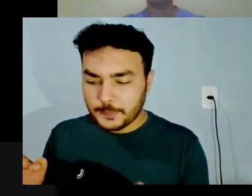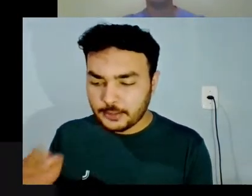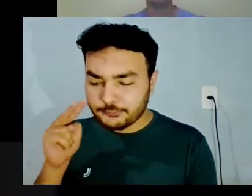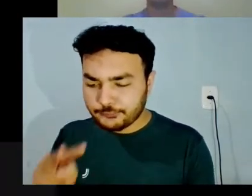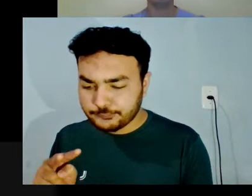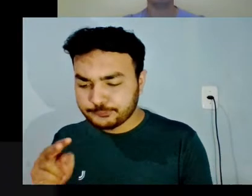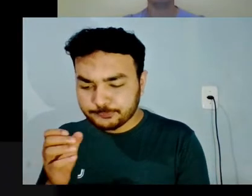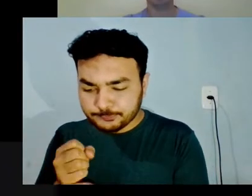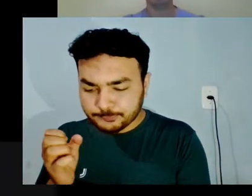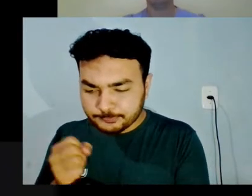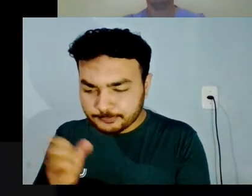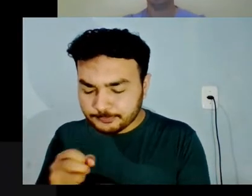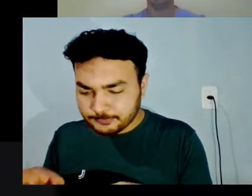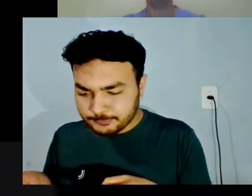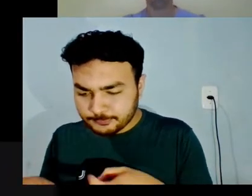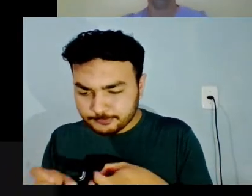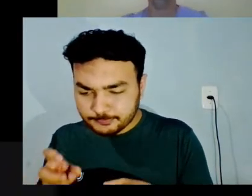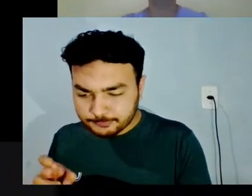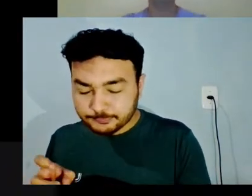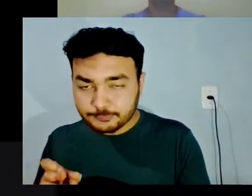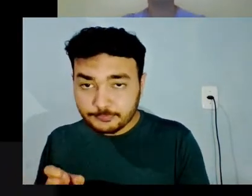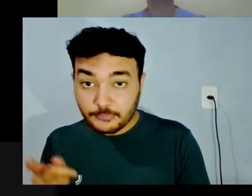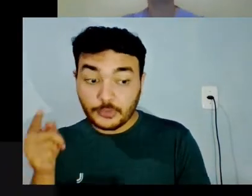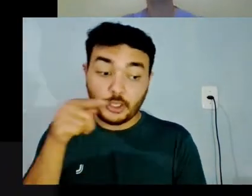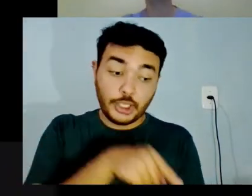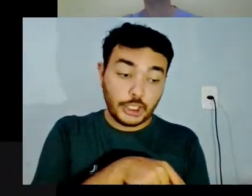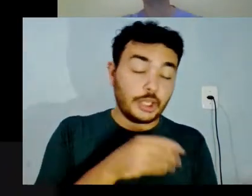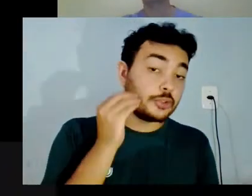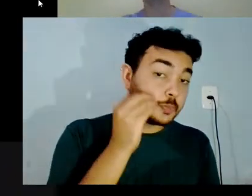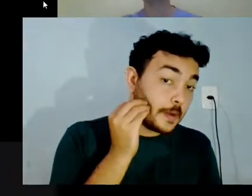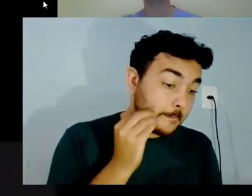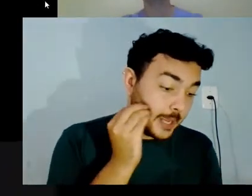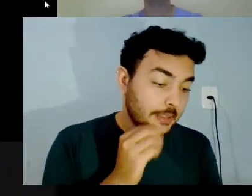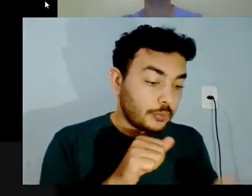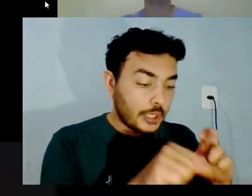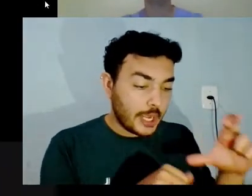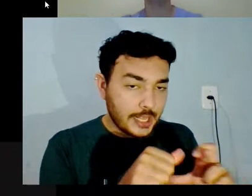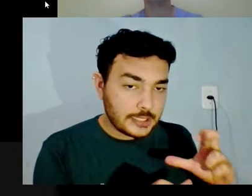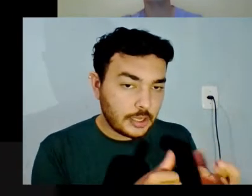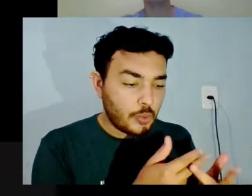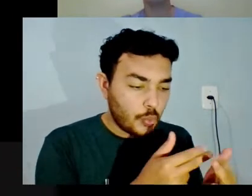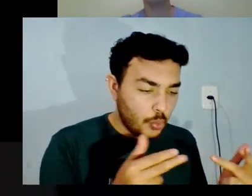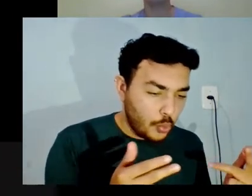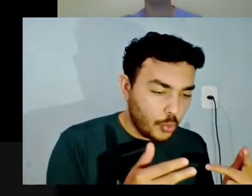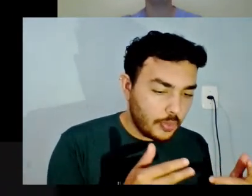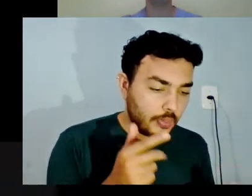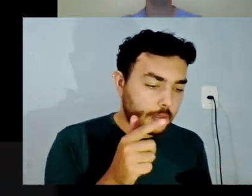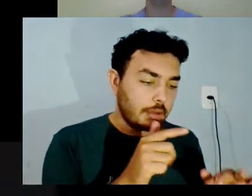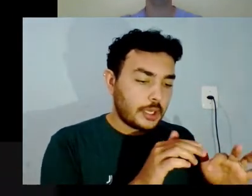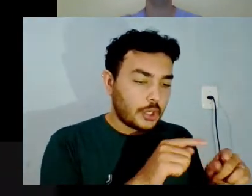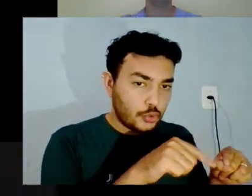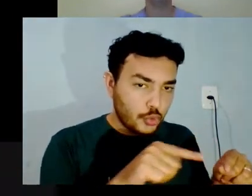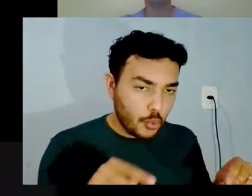ligação, tá? Representado por E e C aqui, e os valores teóricos, que são esses calculados a partir das resoluções das equações de onda